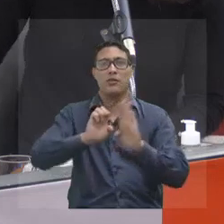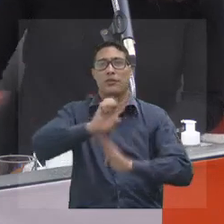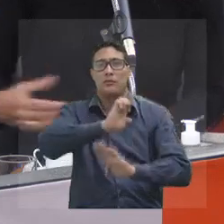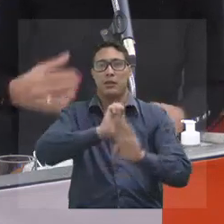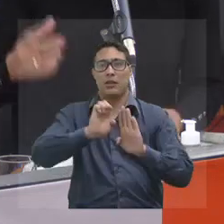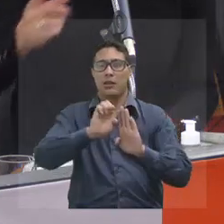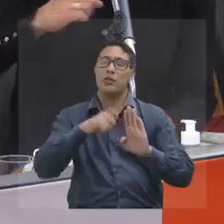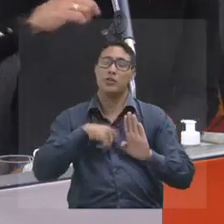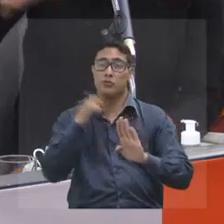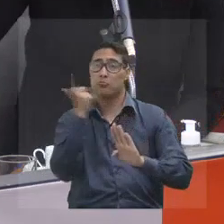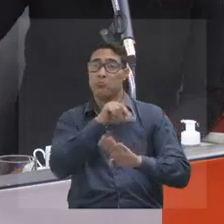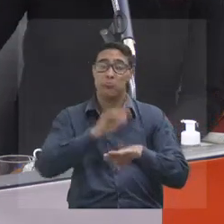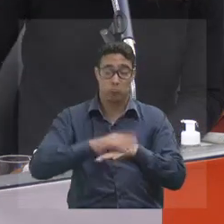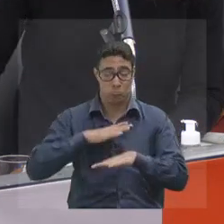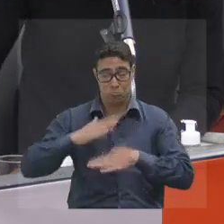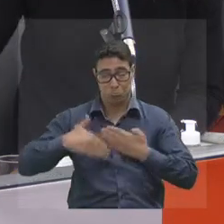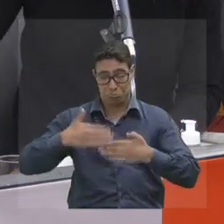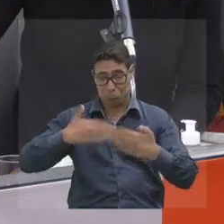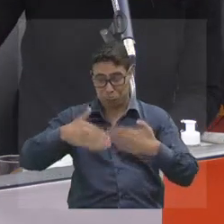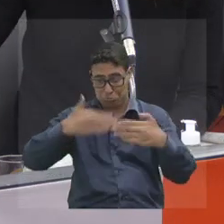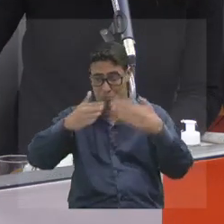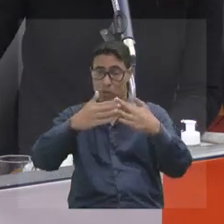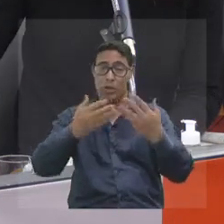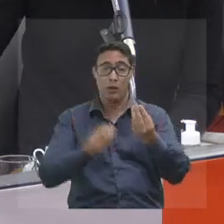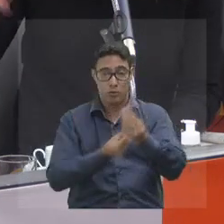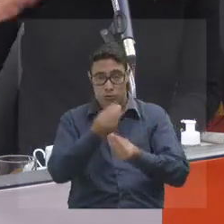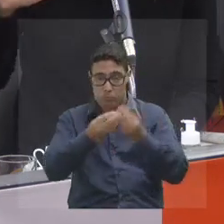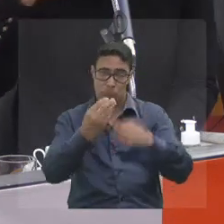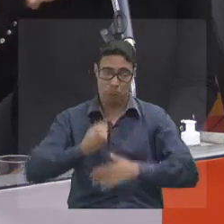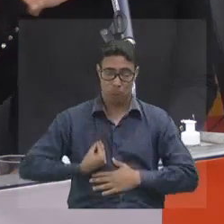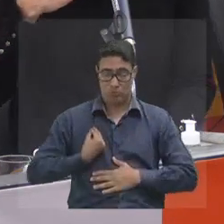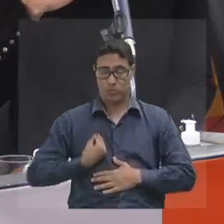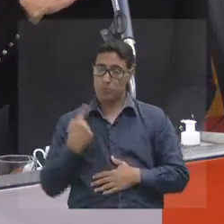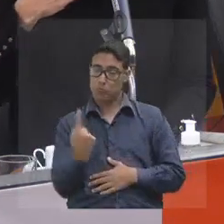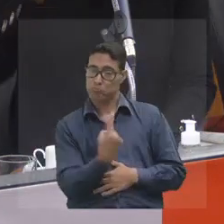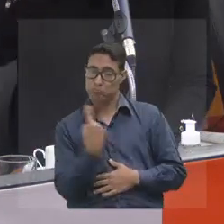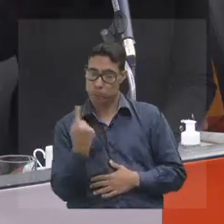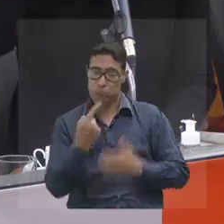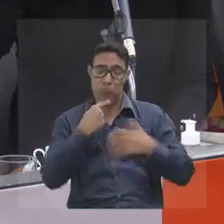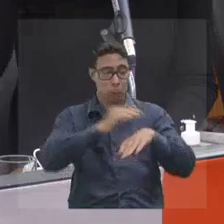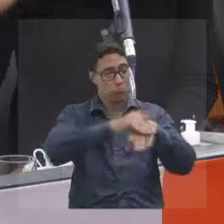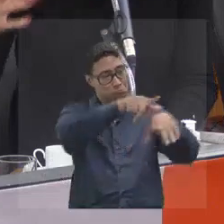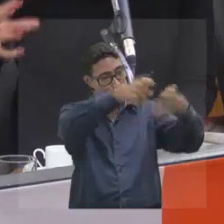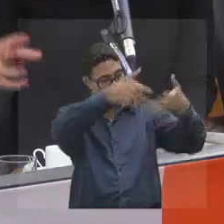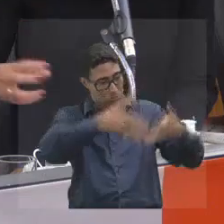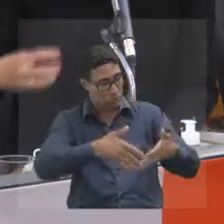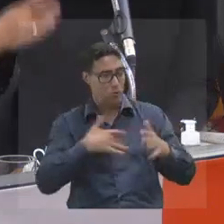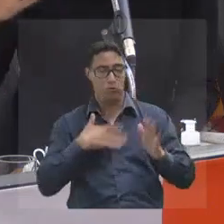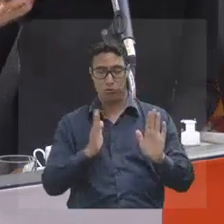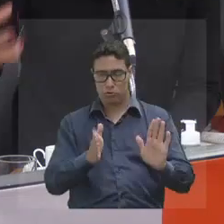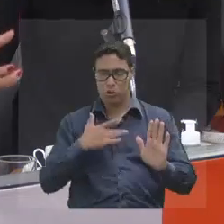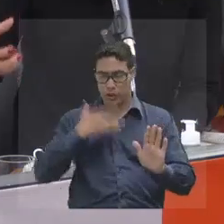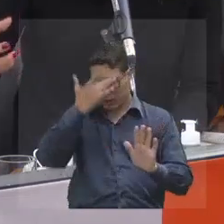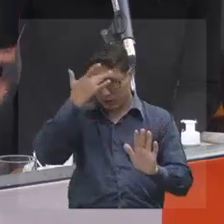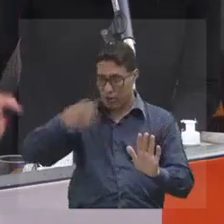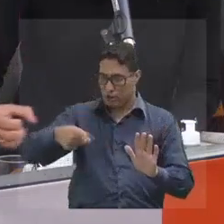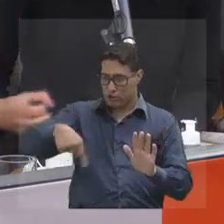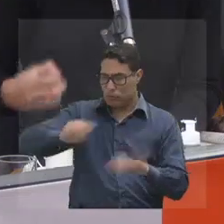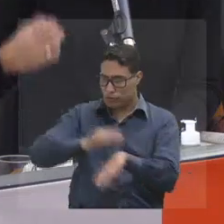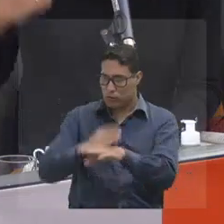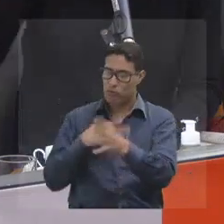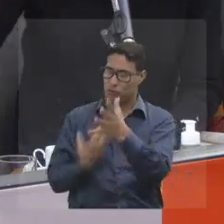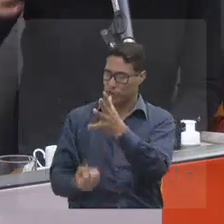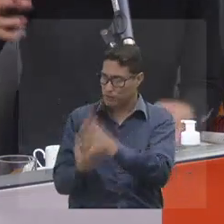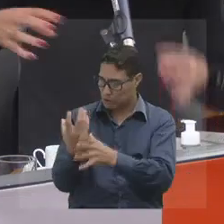de avançar nesse controle da cadeia com como você muito bem sugere é daqueles que produzem né